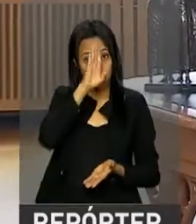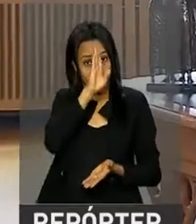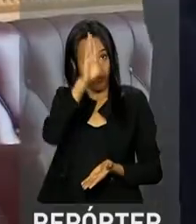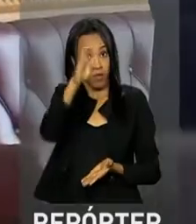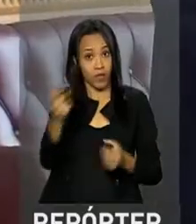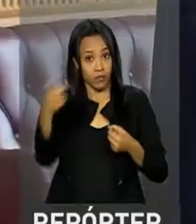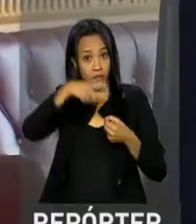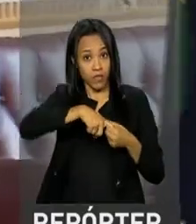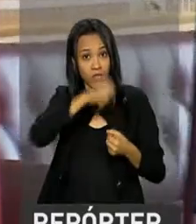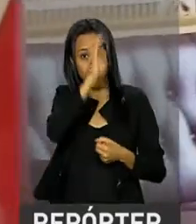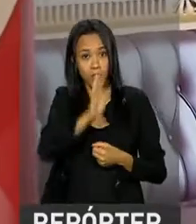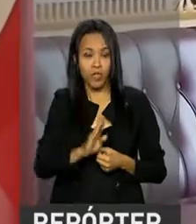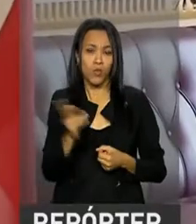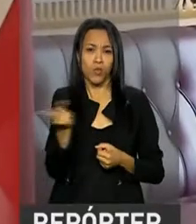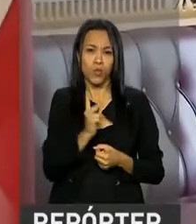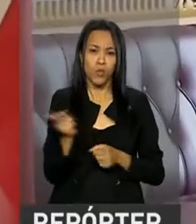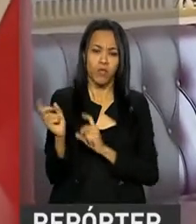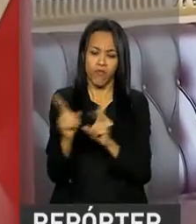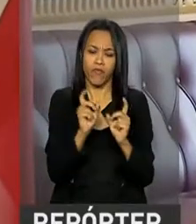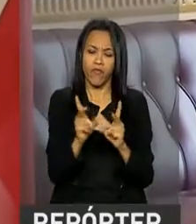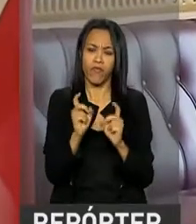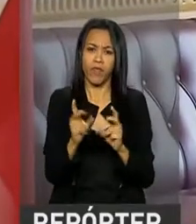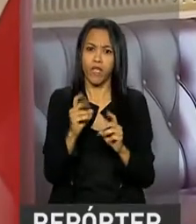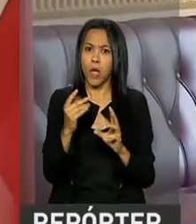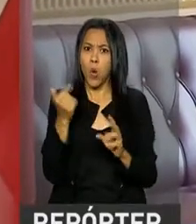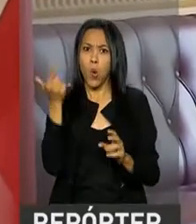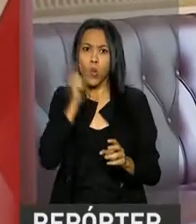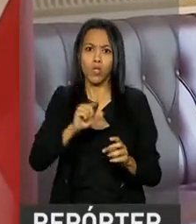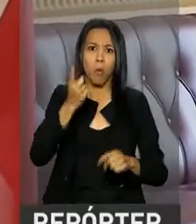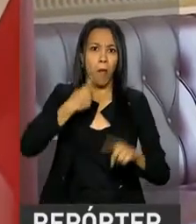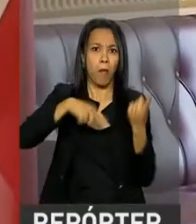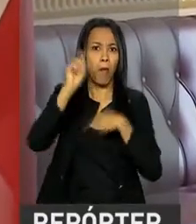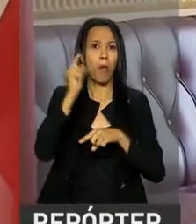ano passado, o comércio entre os dois países alcançou